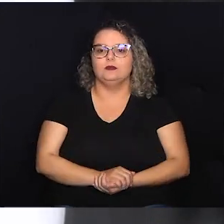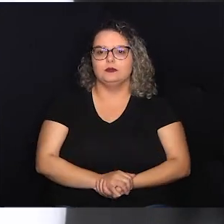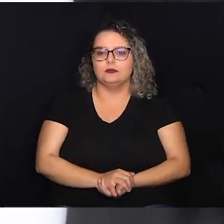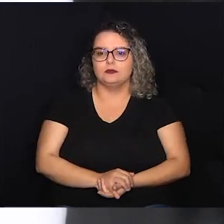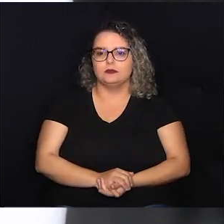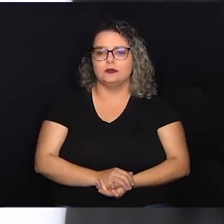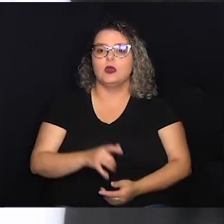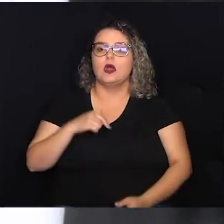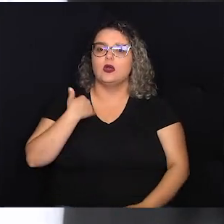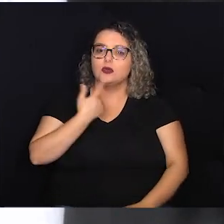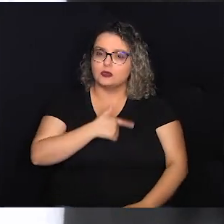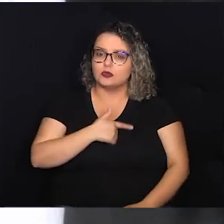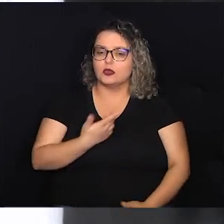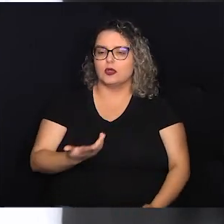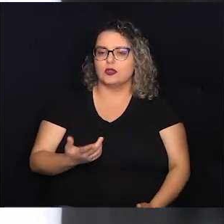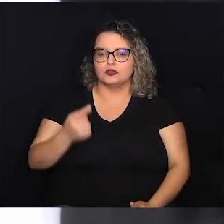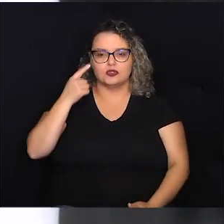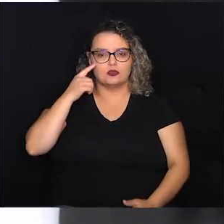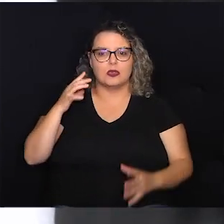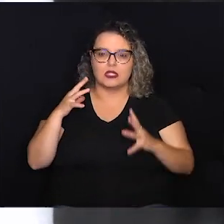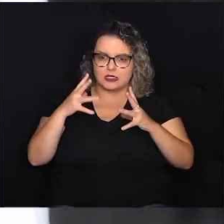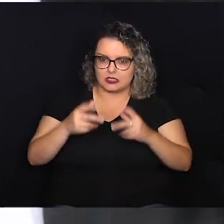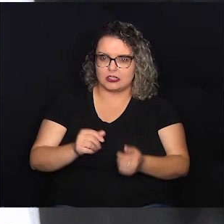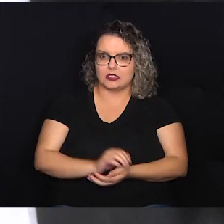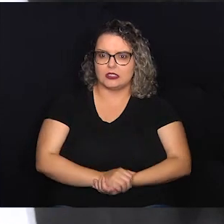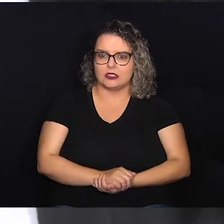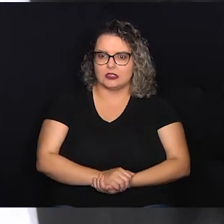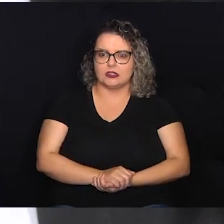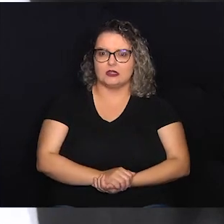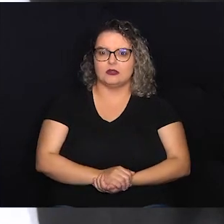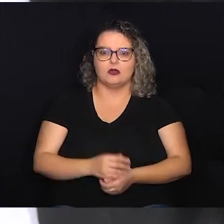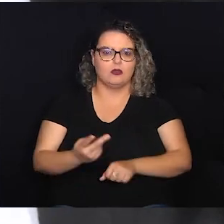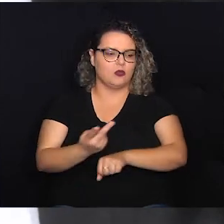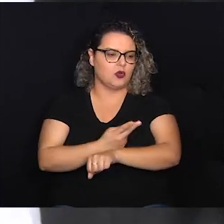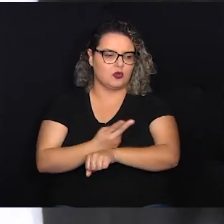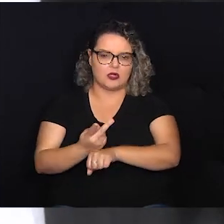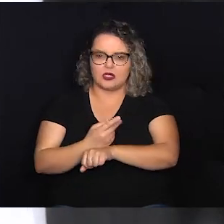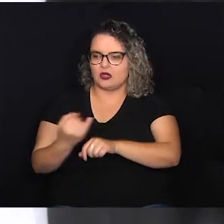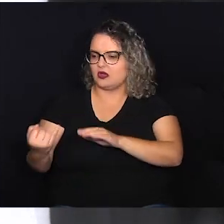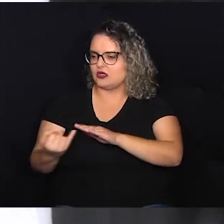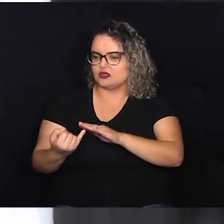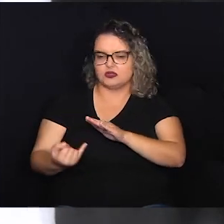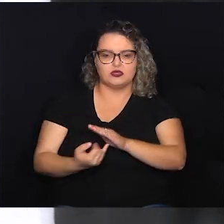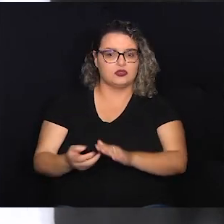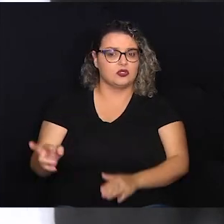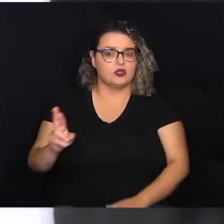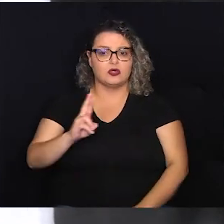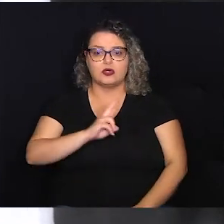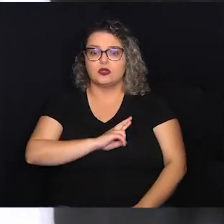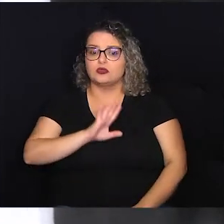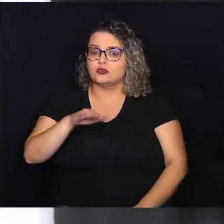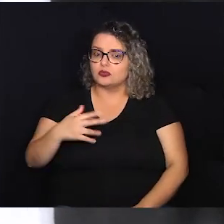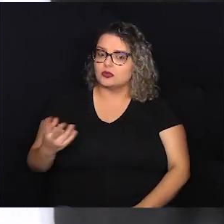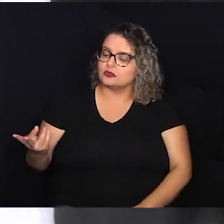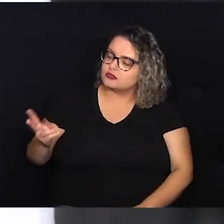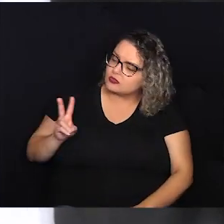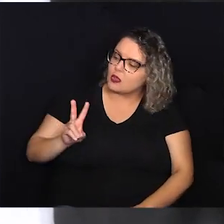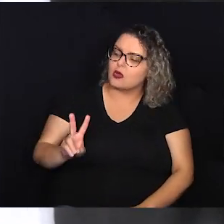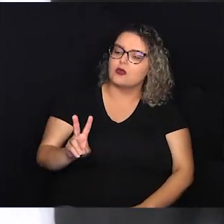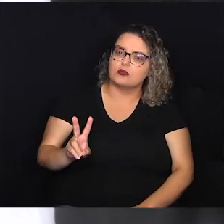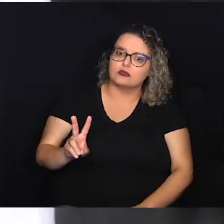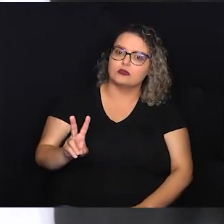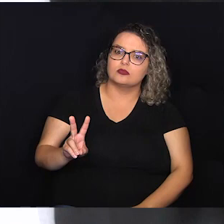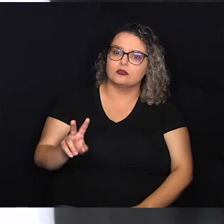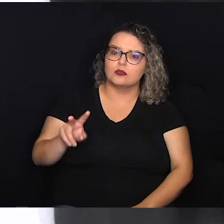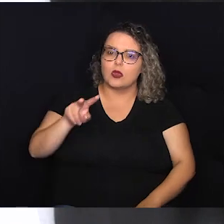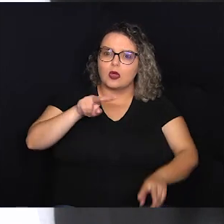nós deveríamos, de uma maneira geral, procurar, através de instituições religiosas, quando vê um casal desse, olhar com os